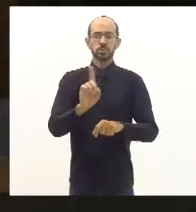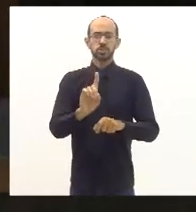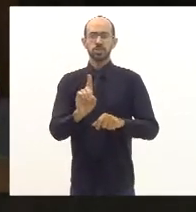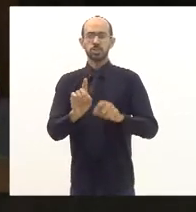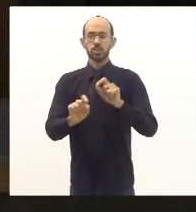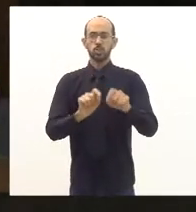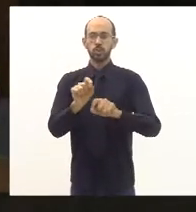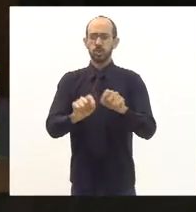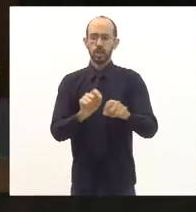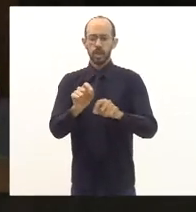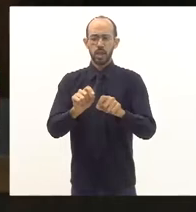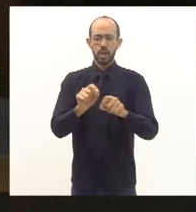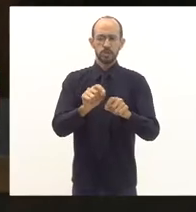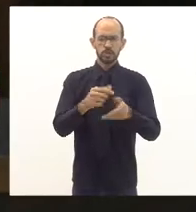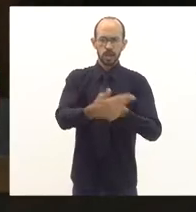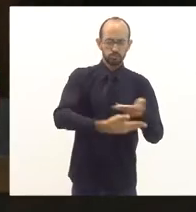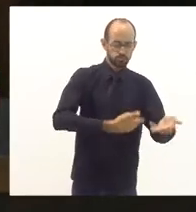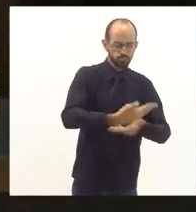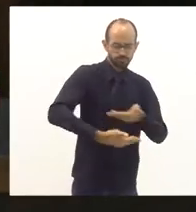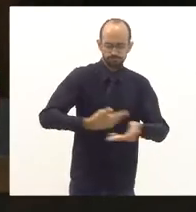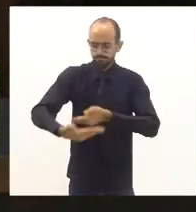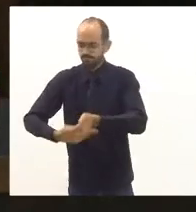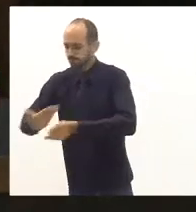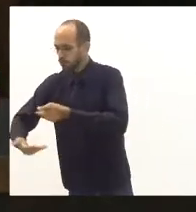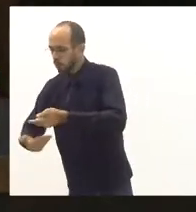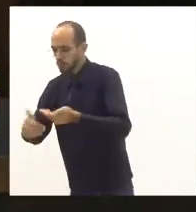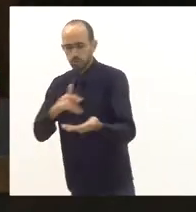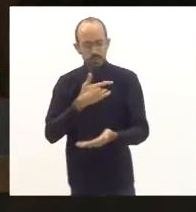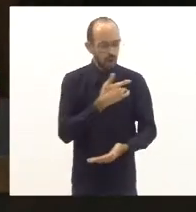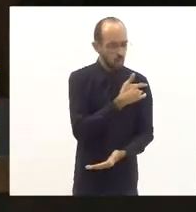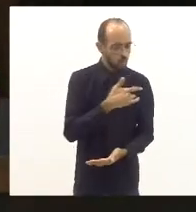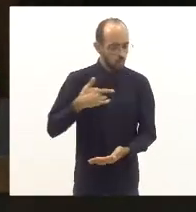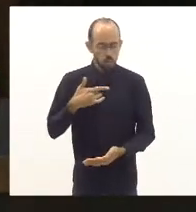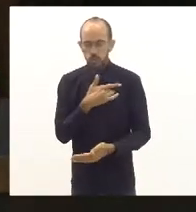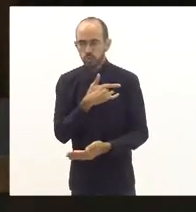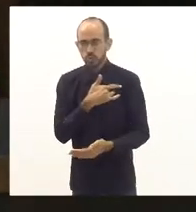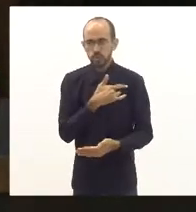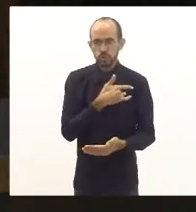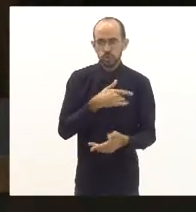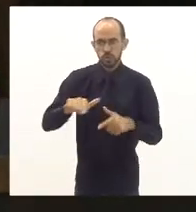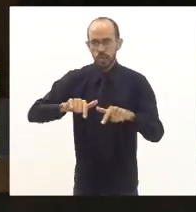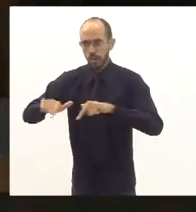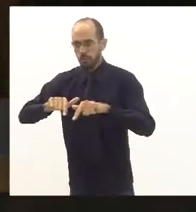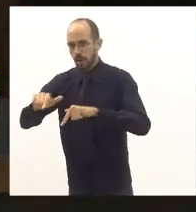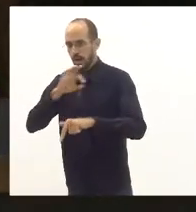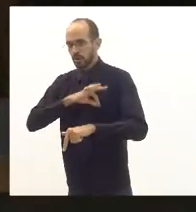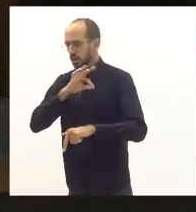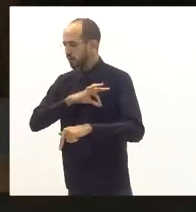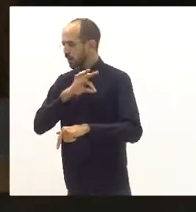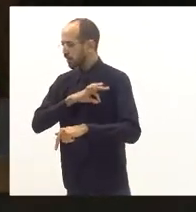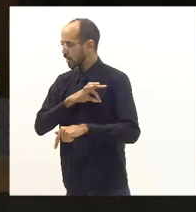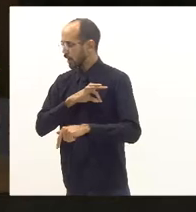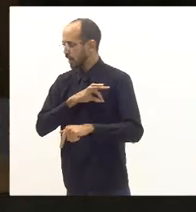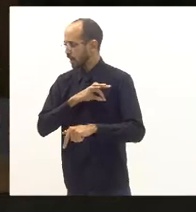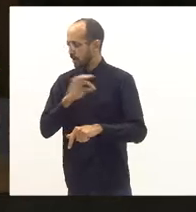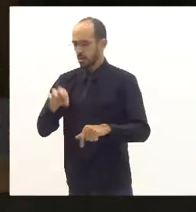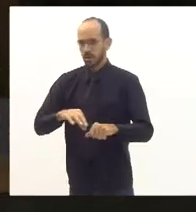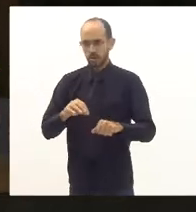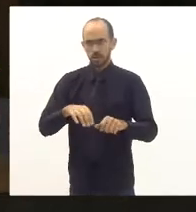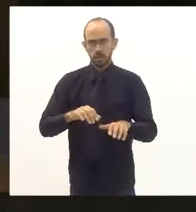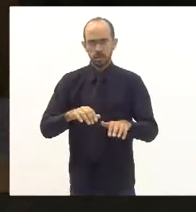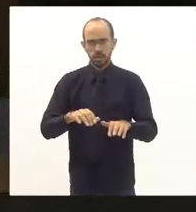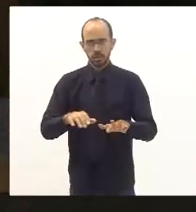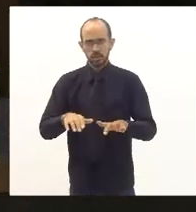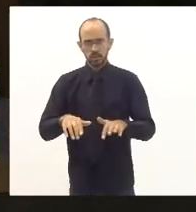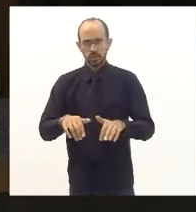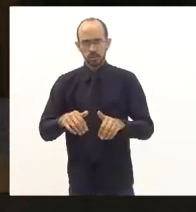essa conversa com saúde, com educação, com cultura, com trabalho e renda, porque tudo isso são as demandas, e